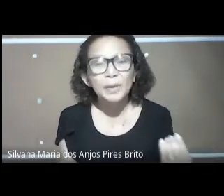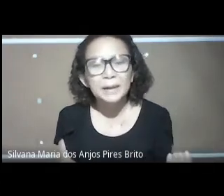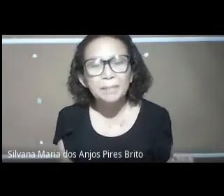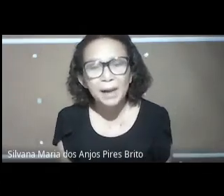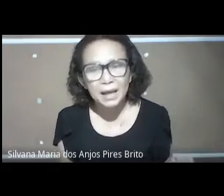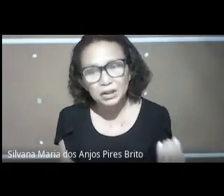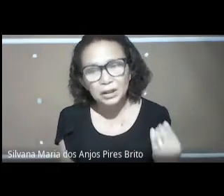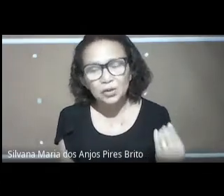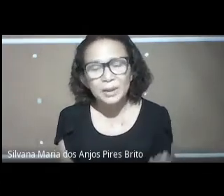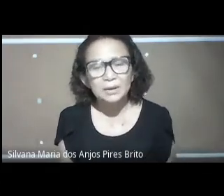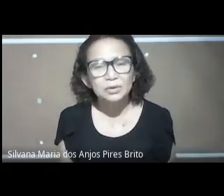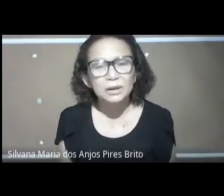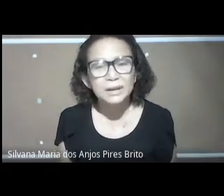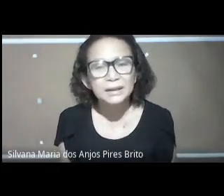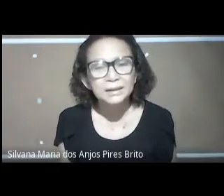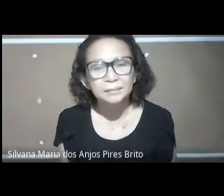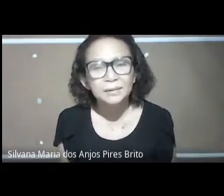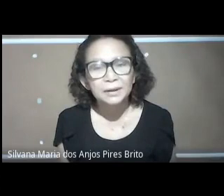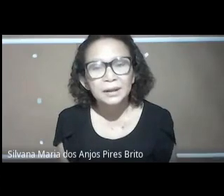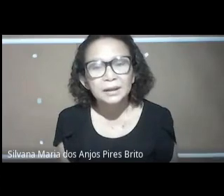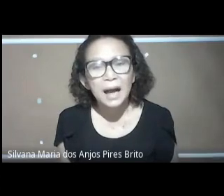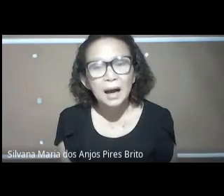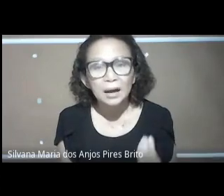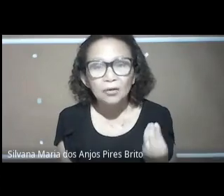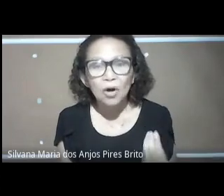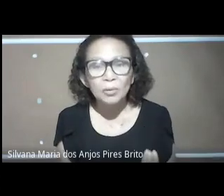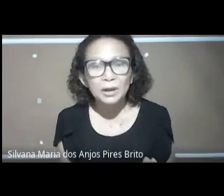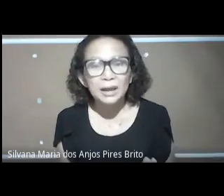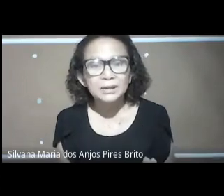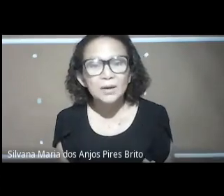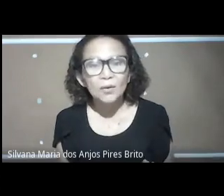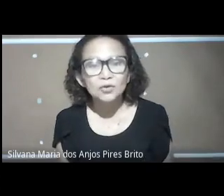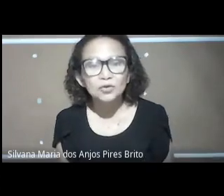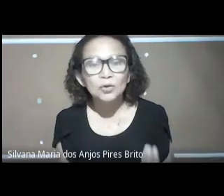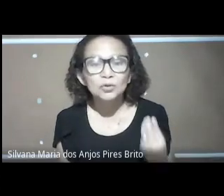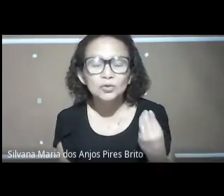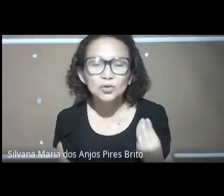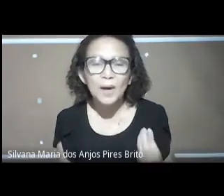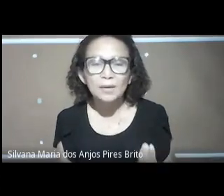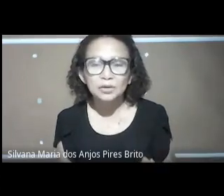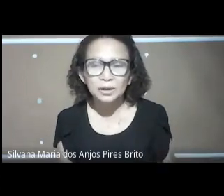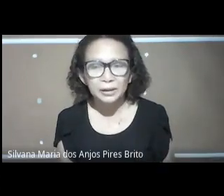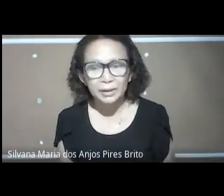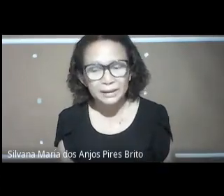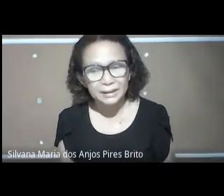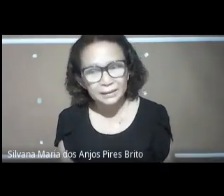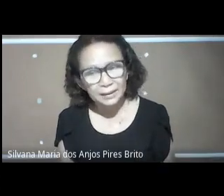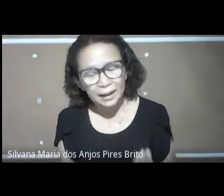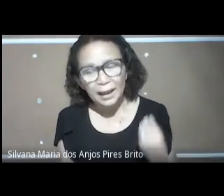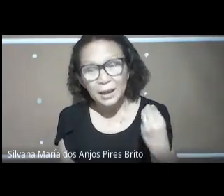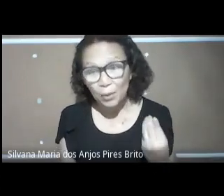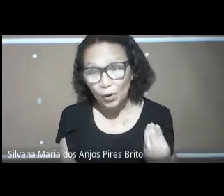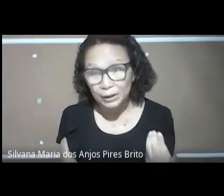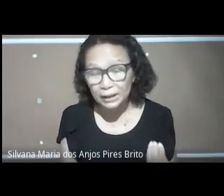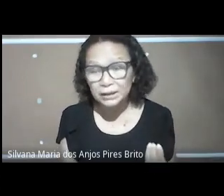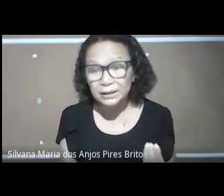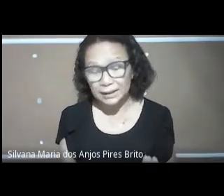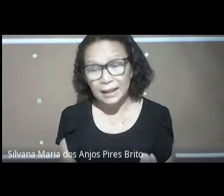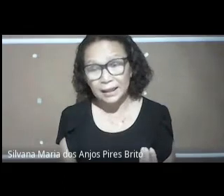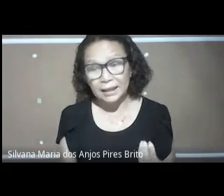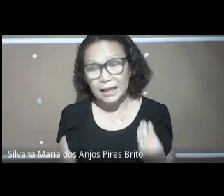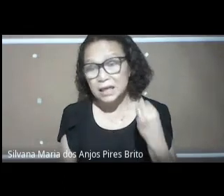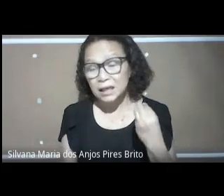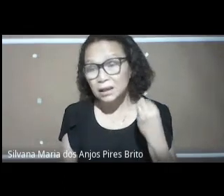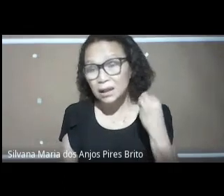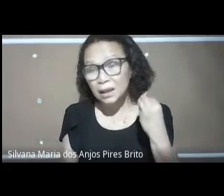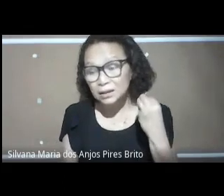refletindo sobre essa prática, sobre essa utilização da comunicação com surdos usuários de Libras. É importante